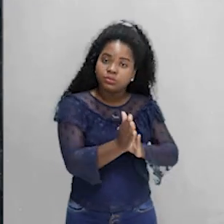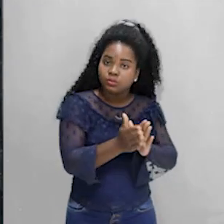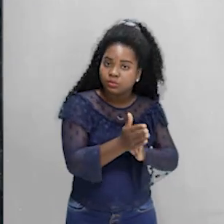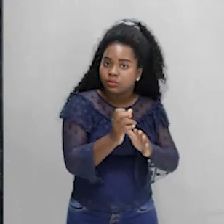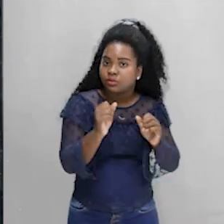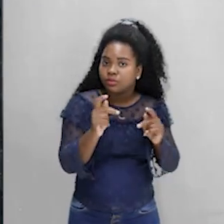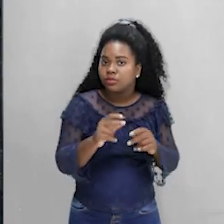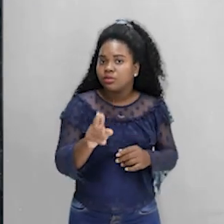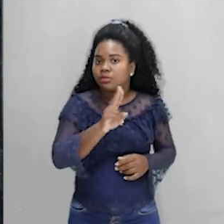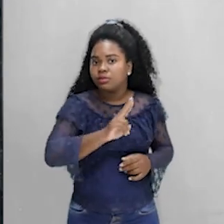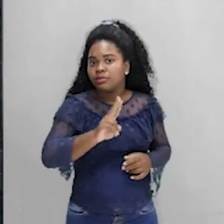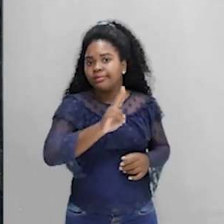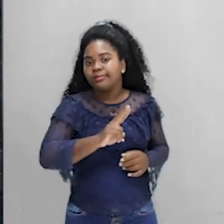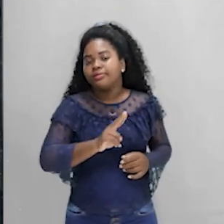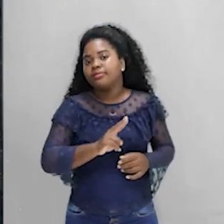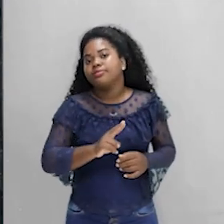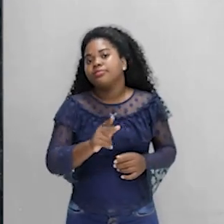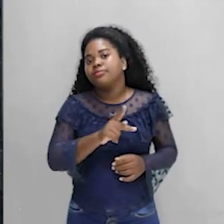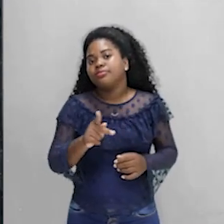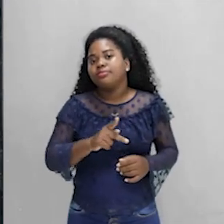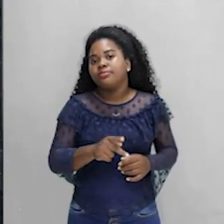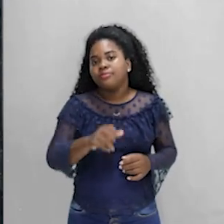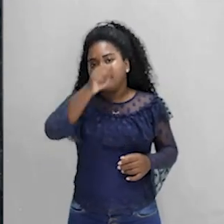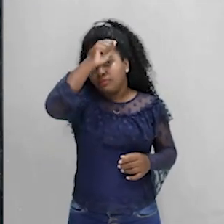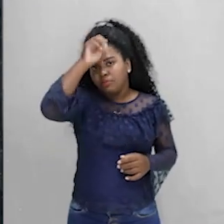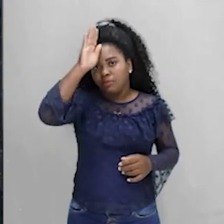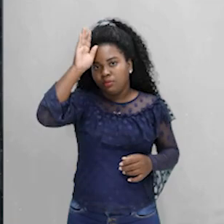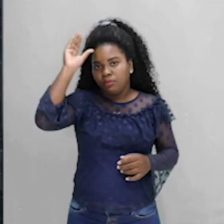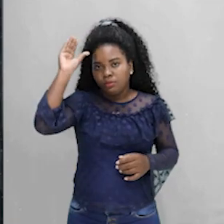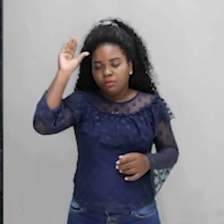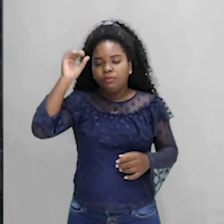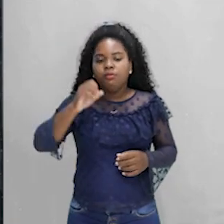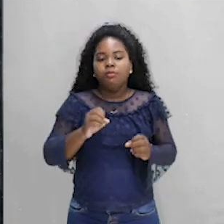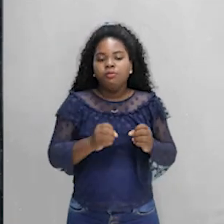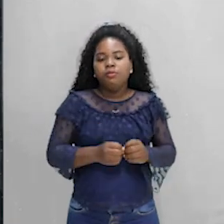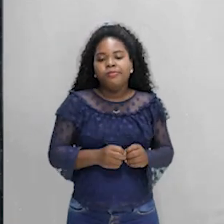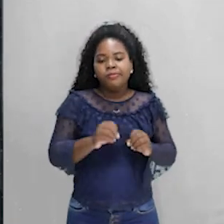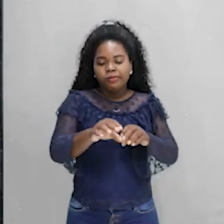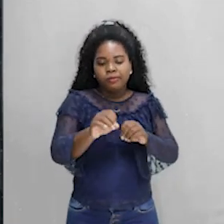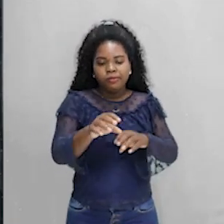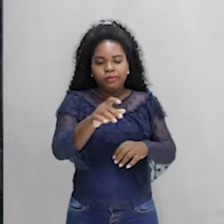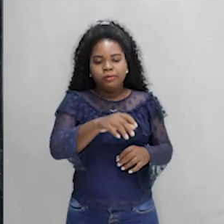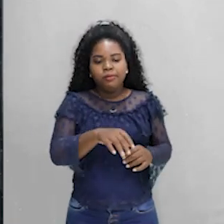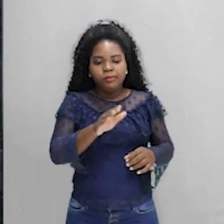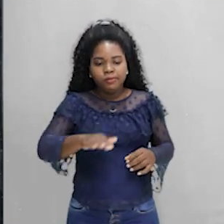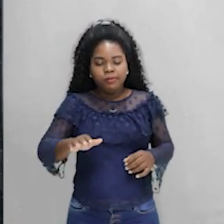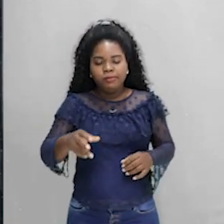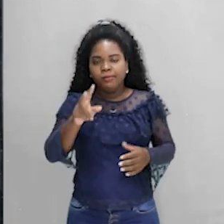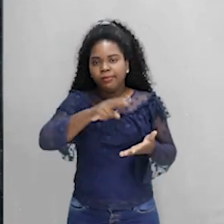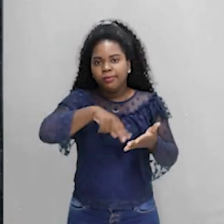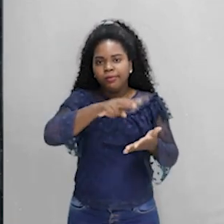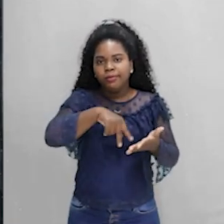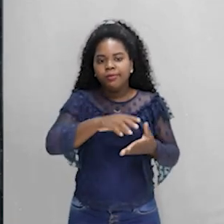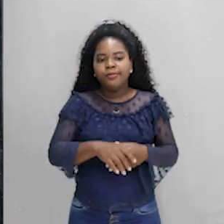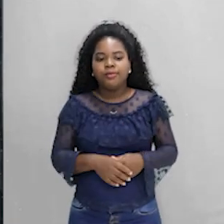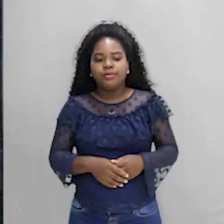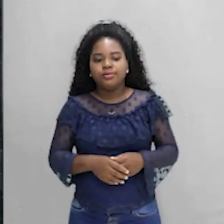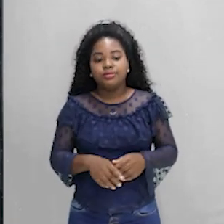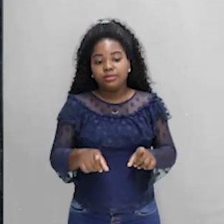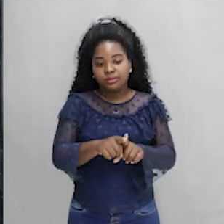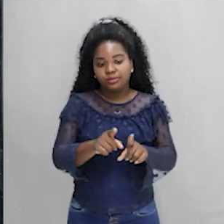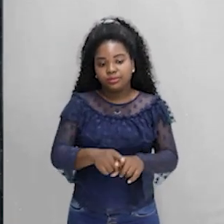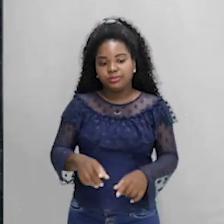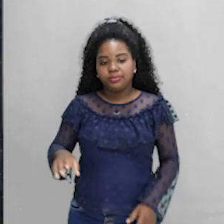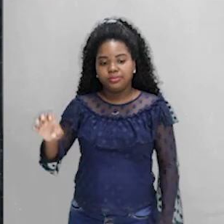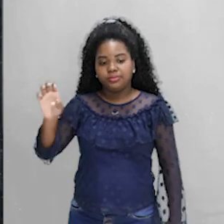utilizados pelos professores de alfabetização para ensinar as crianças a lerem. Então, essa questão aqui, ela induz a pessoa ao erro. E ainda, um guia